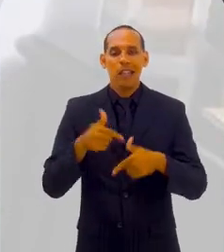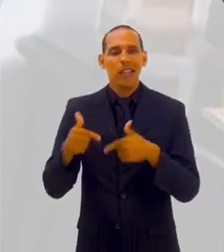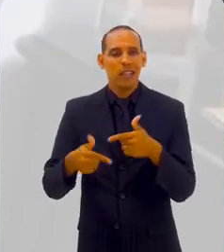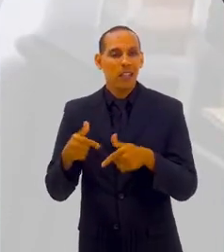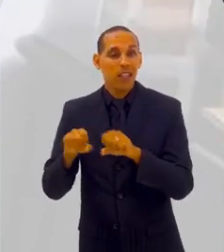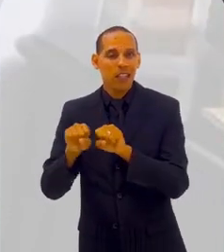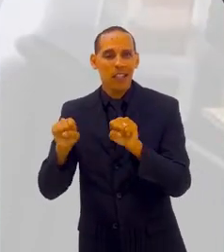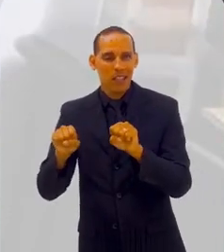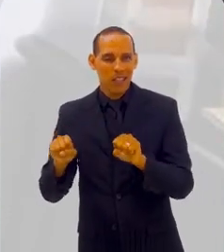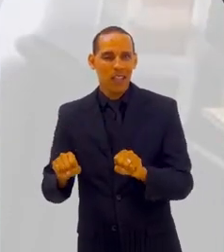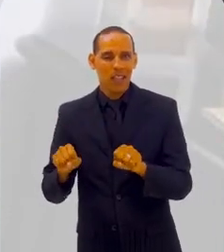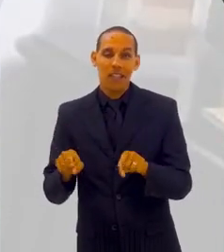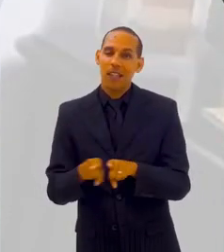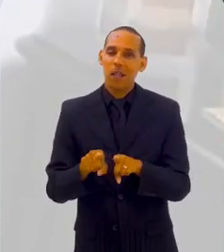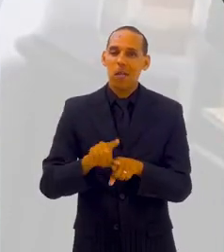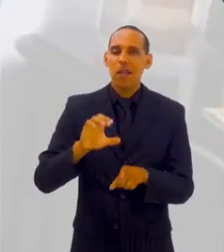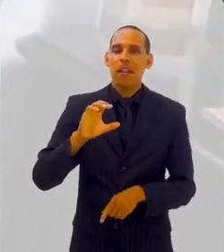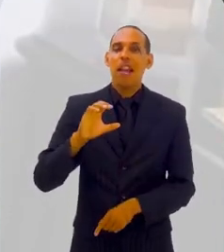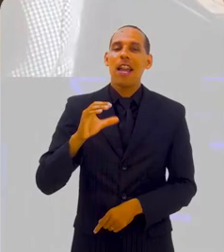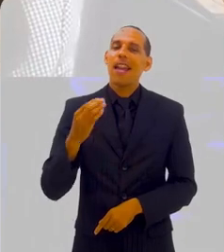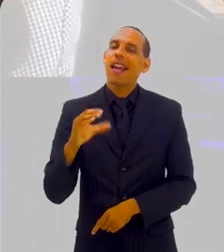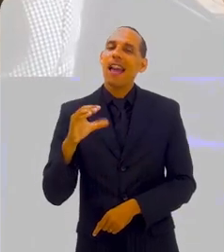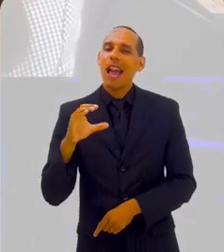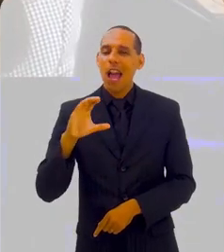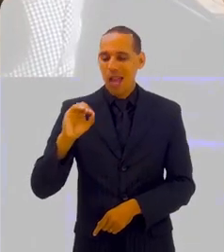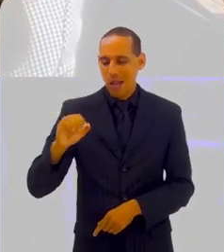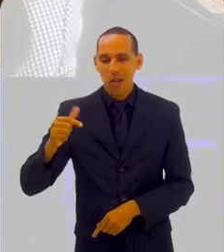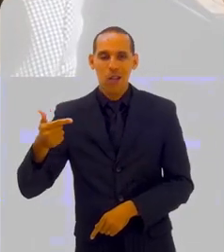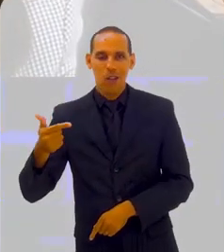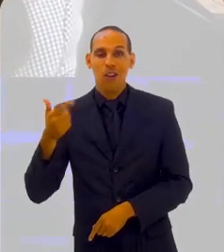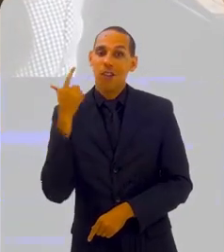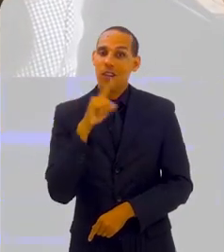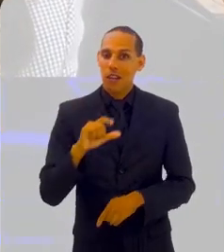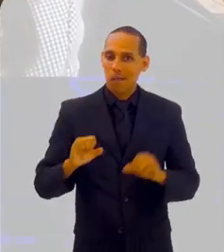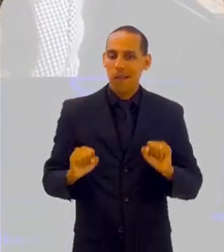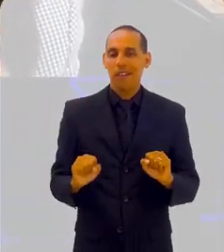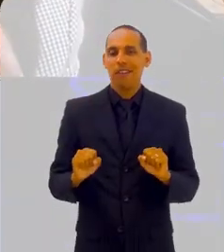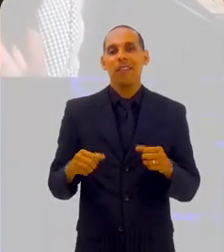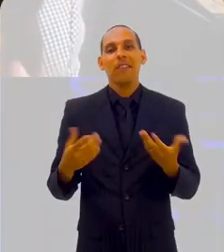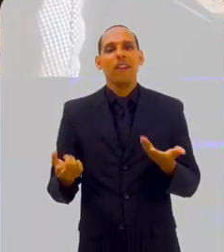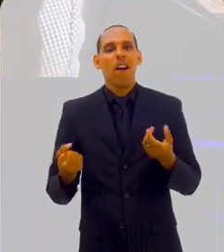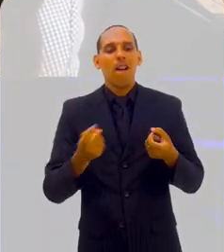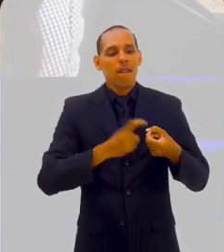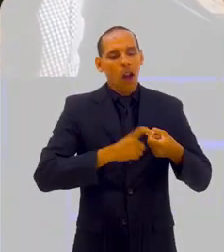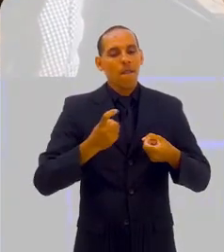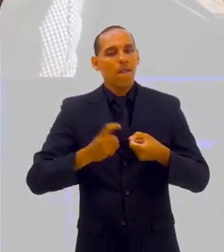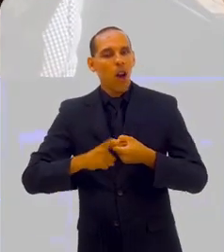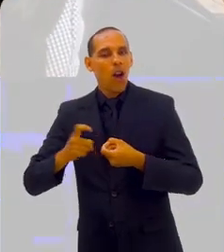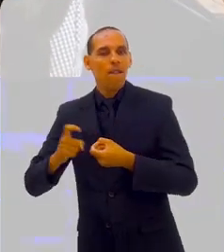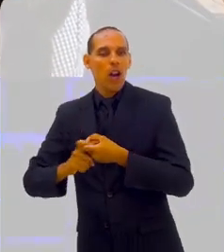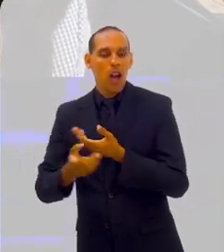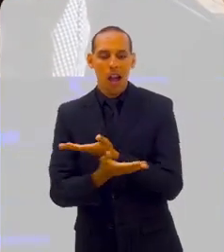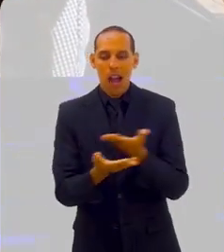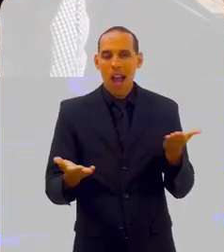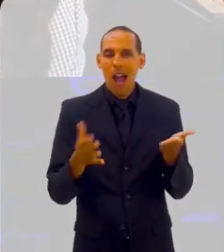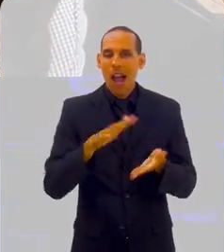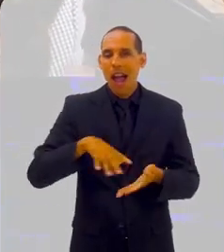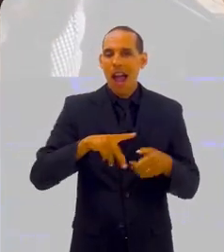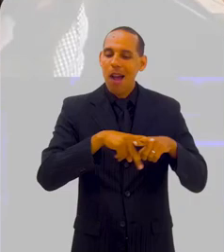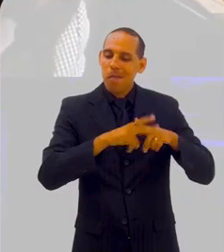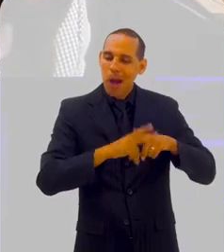ecossistêmicos, tá? E os créditos de carbono que a gente pode conseguir. Então, assim, a recuperação dessas